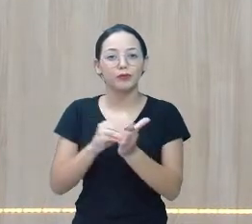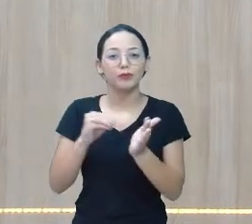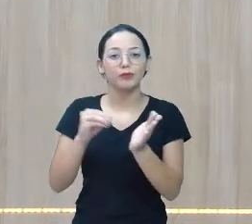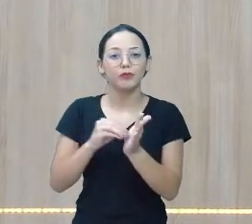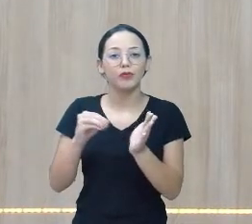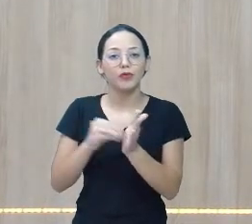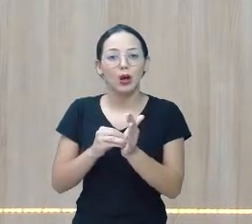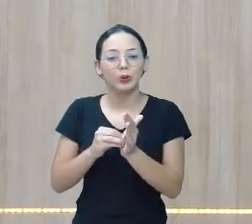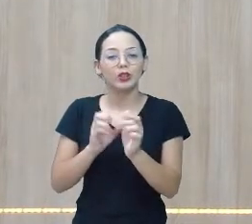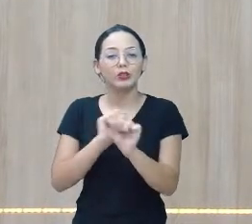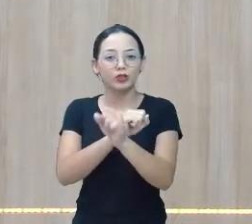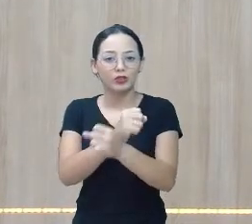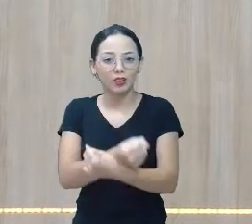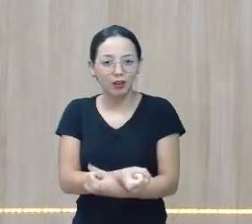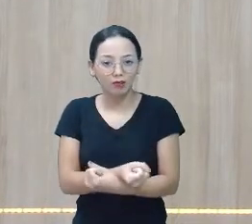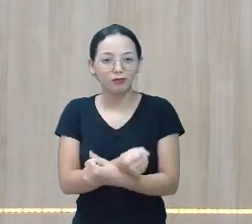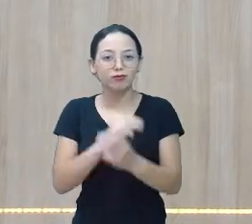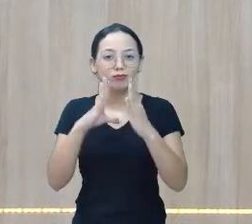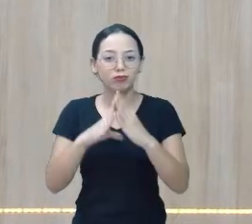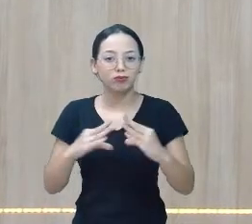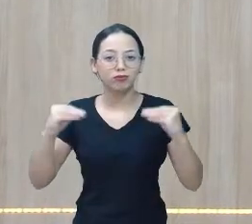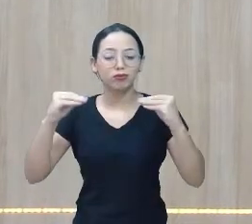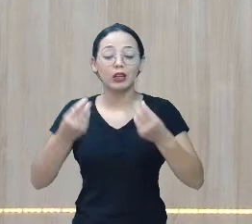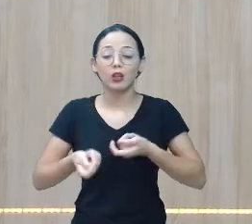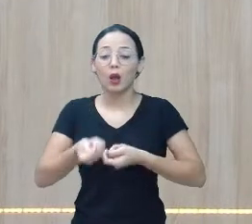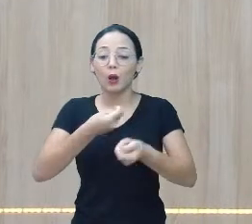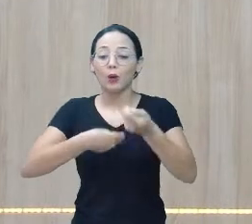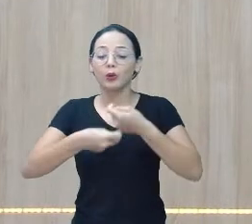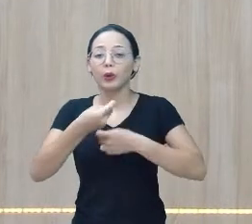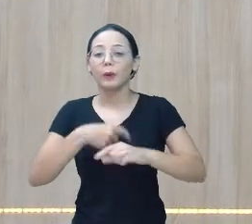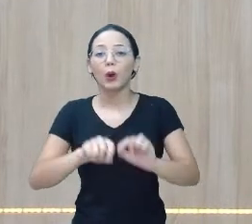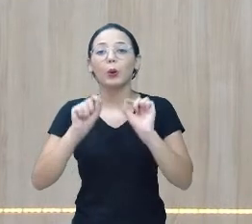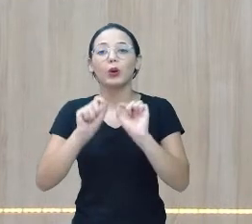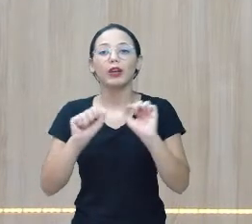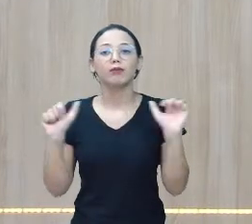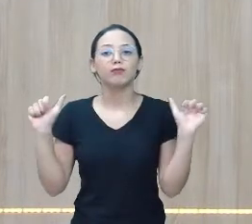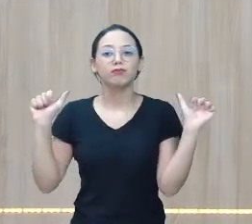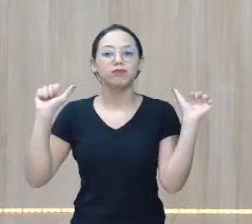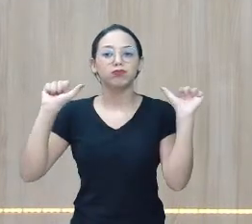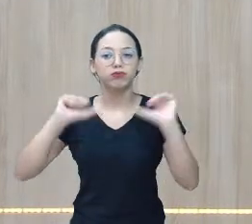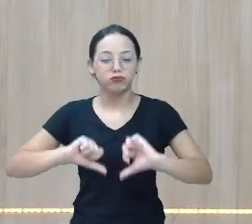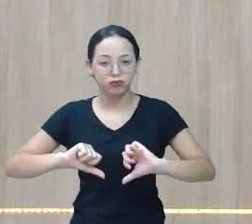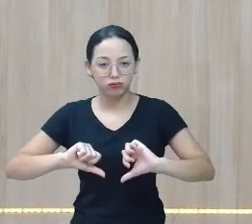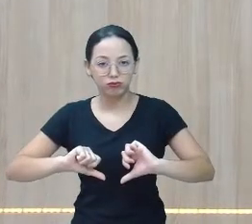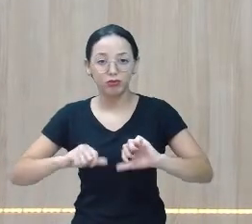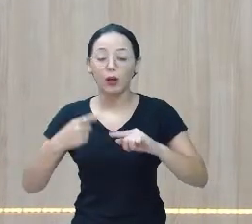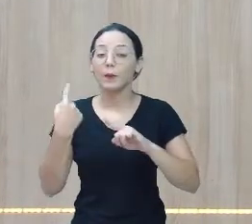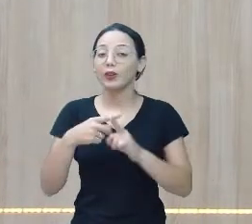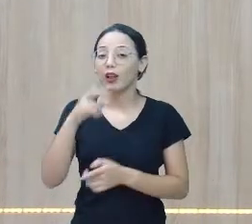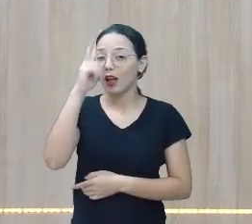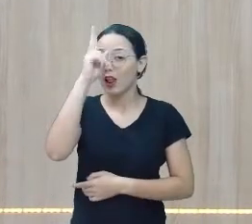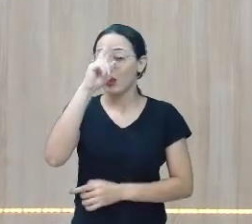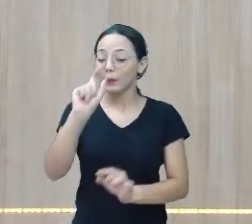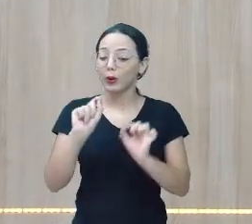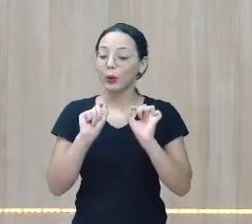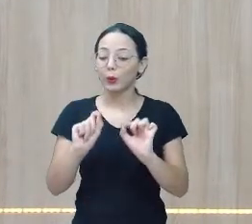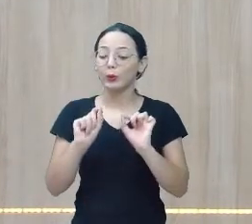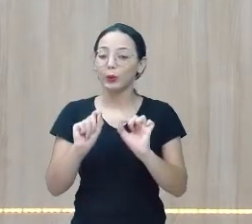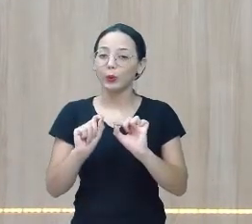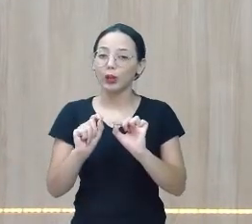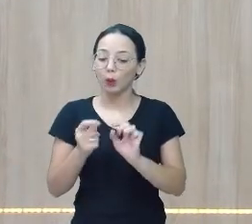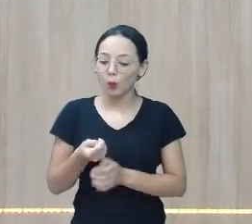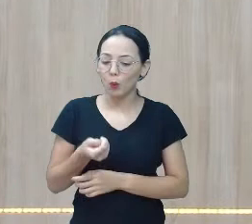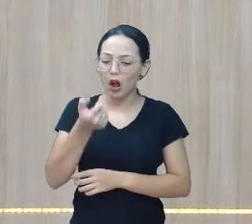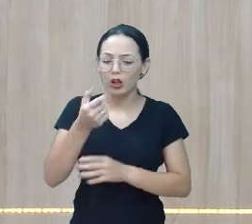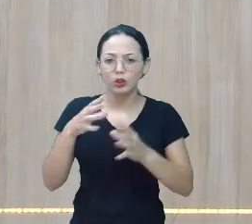desabastecimento de escravos. Então a economia ela vai ter um baque, né? Porque vamos lembrar que toda ou